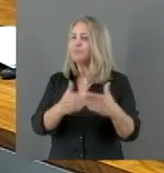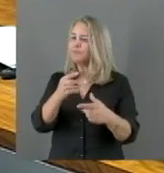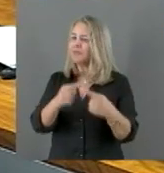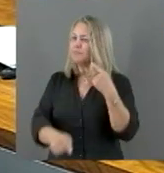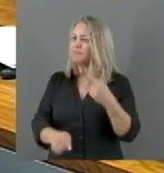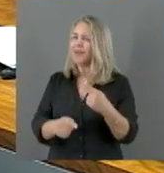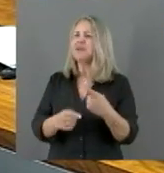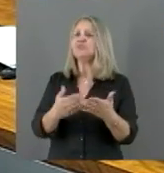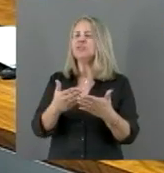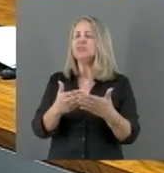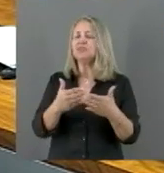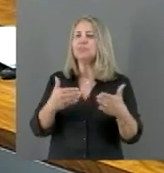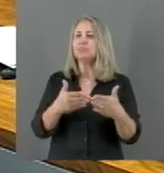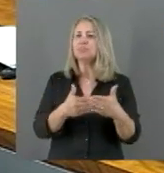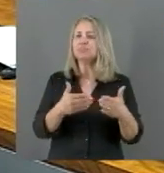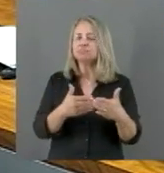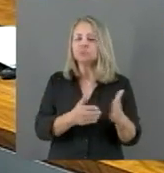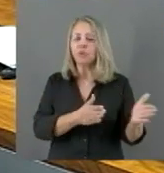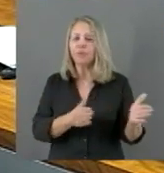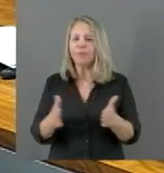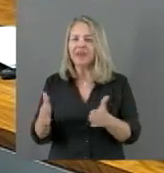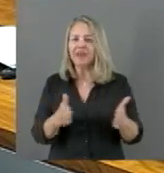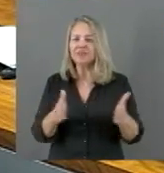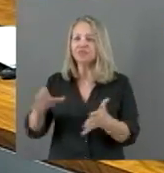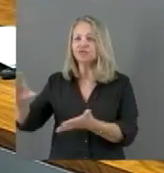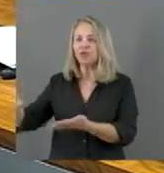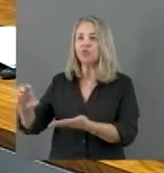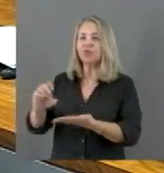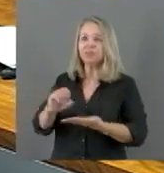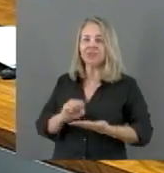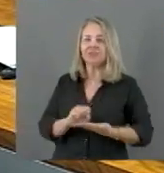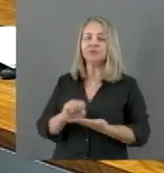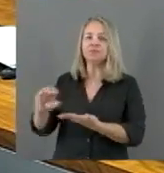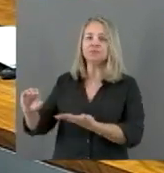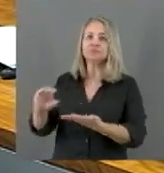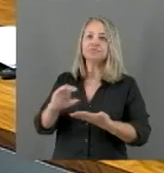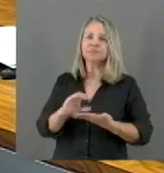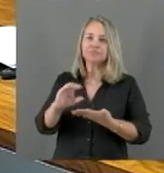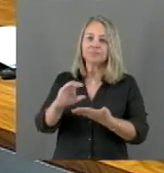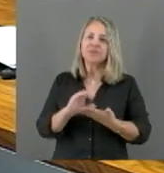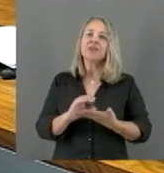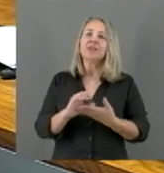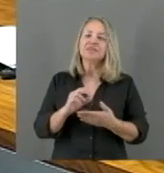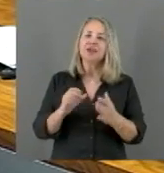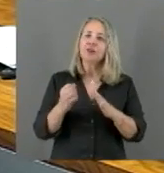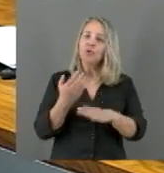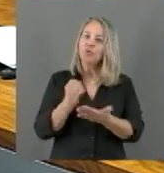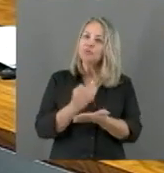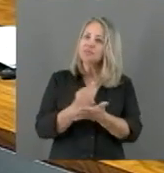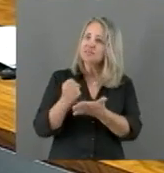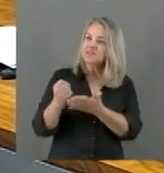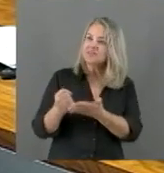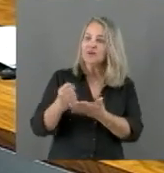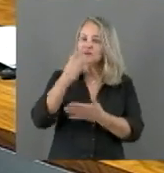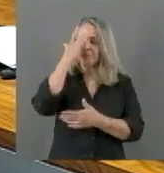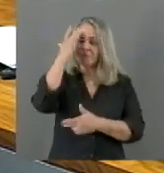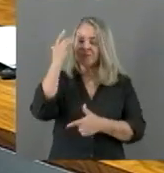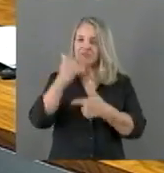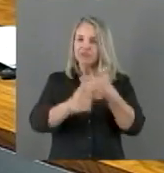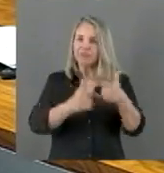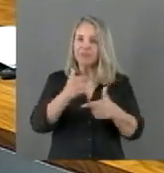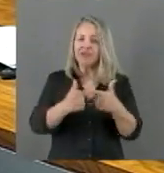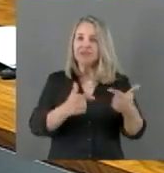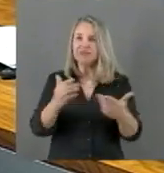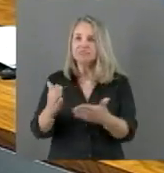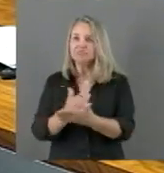de recolhimento das duas principais contribuições incidentes sobre a contratação de empregados e trabalhadores